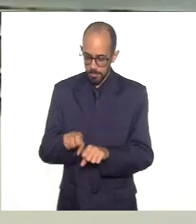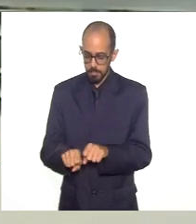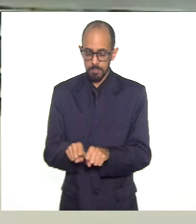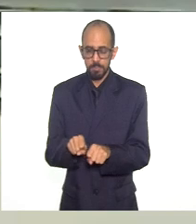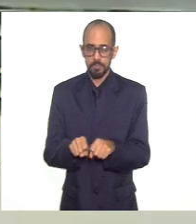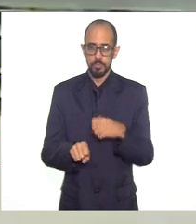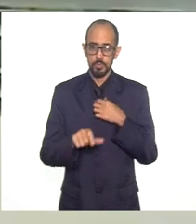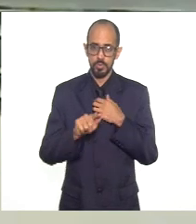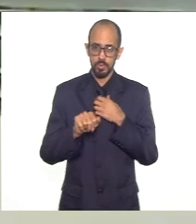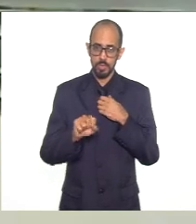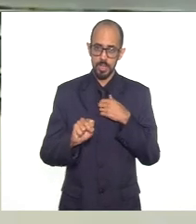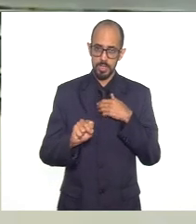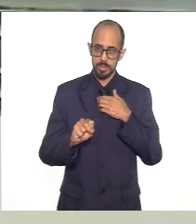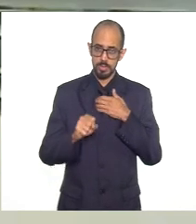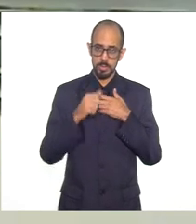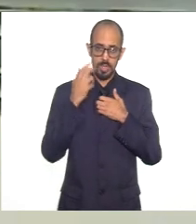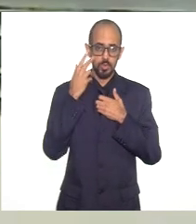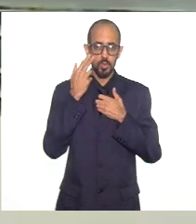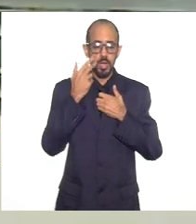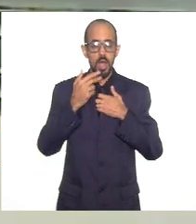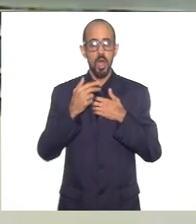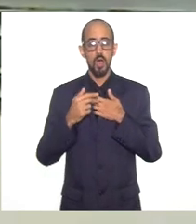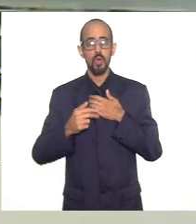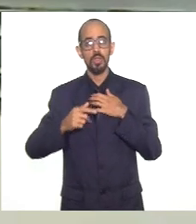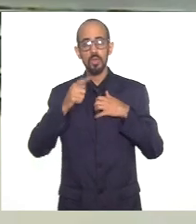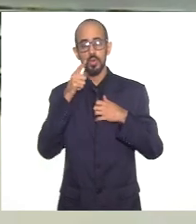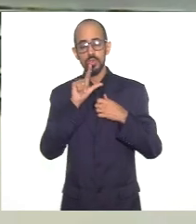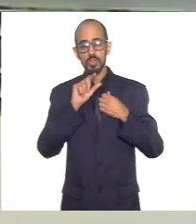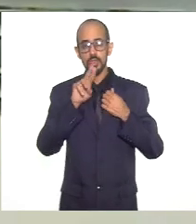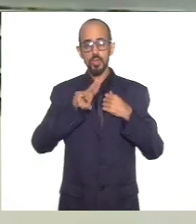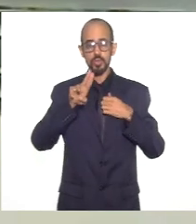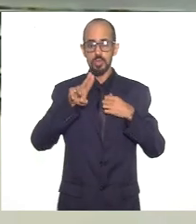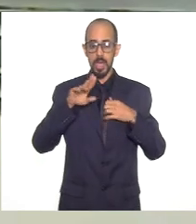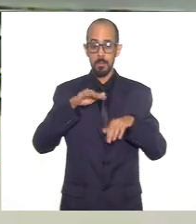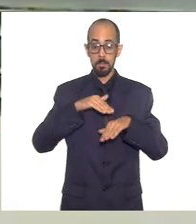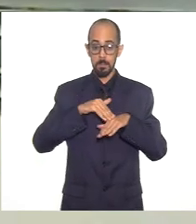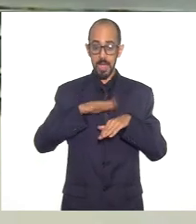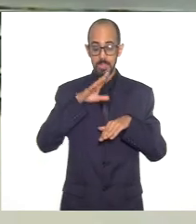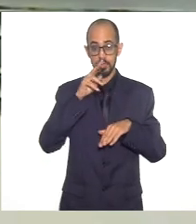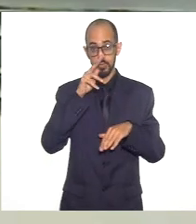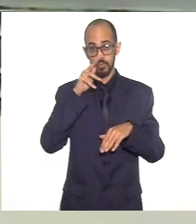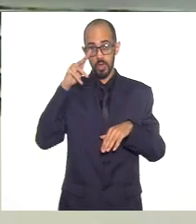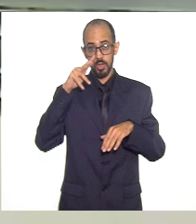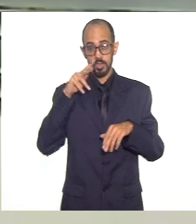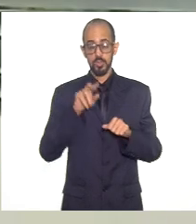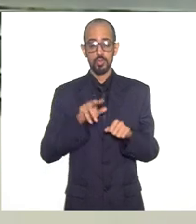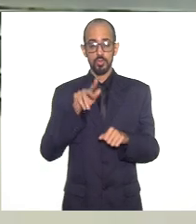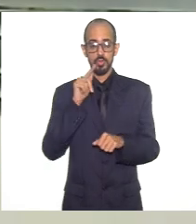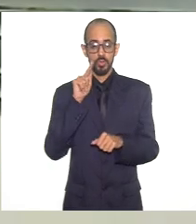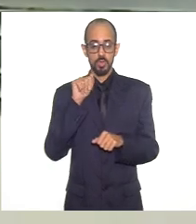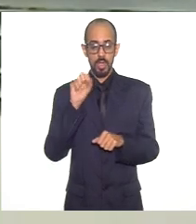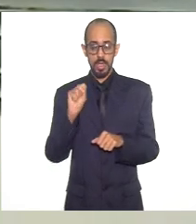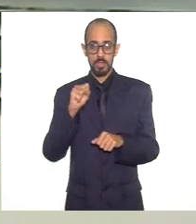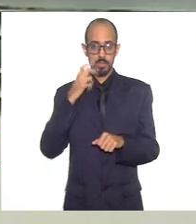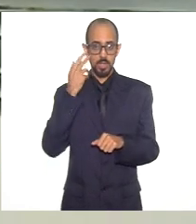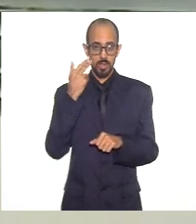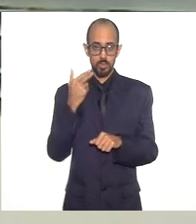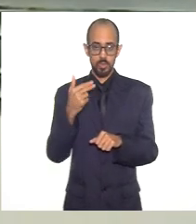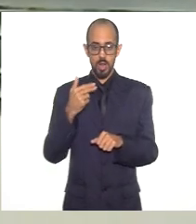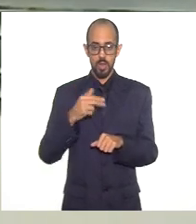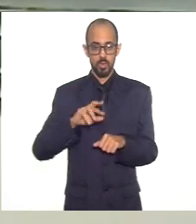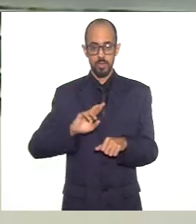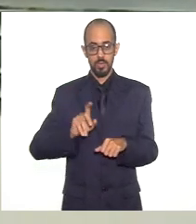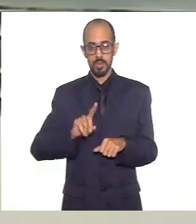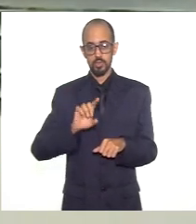gás natural e intensificar o uso mais extensivo do gás natural, que não seja só em